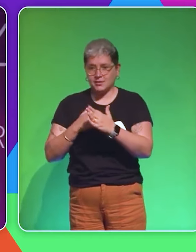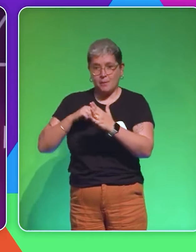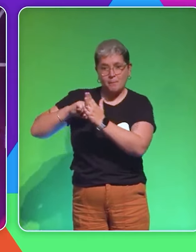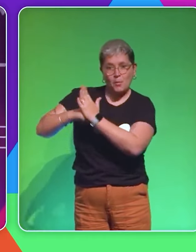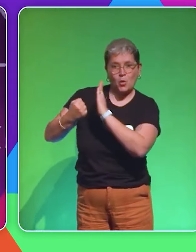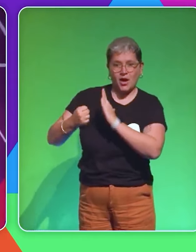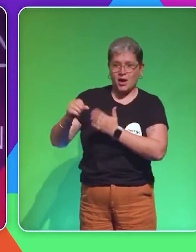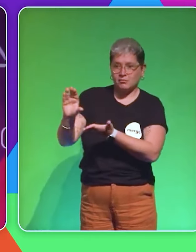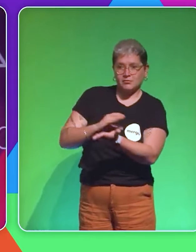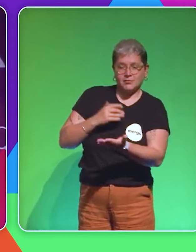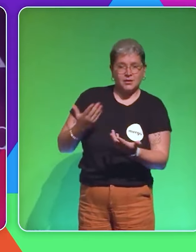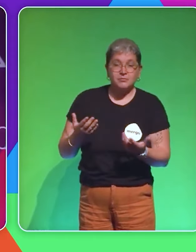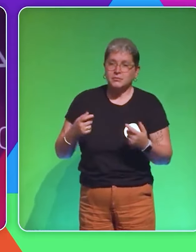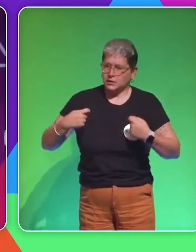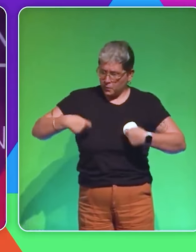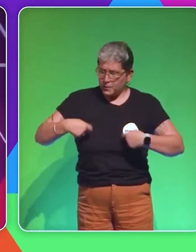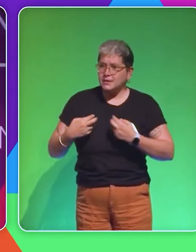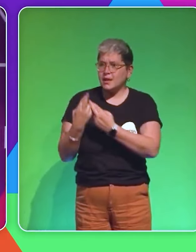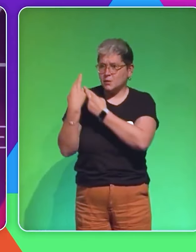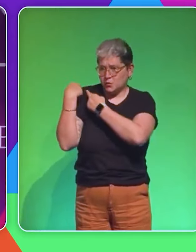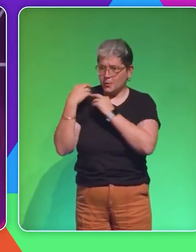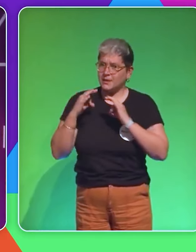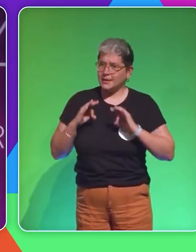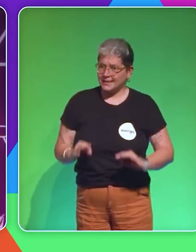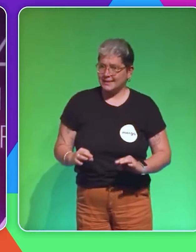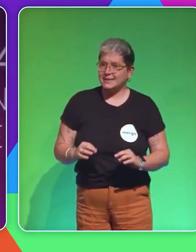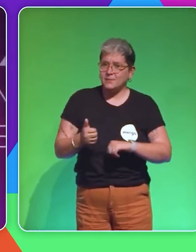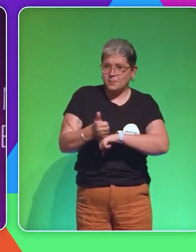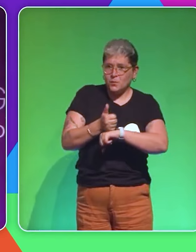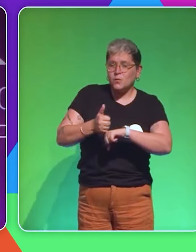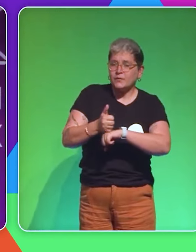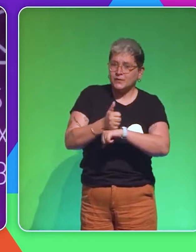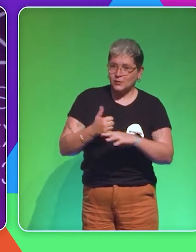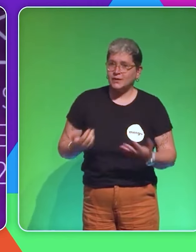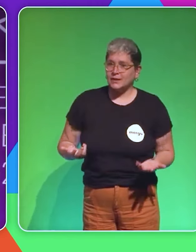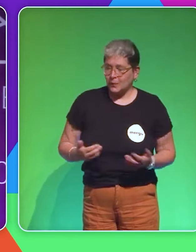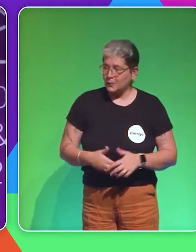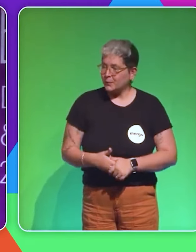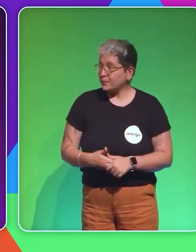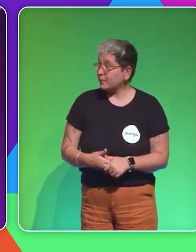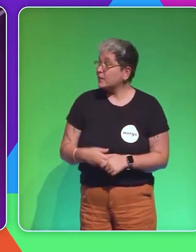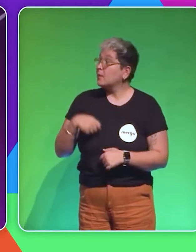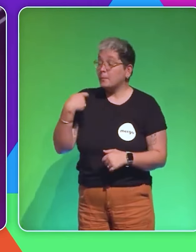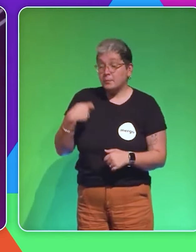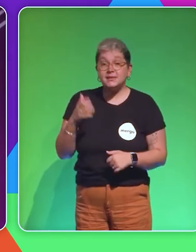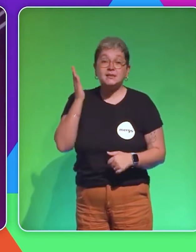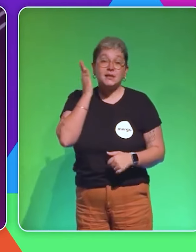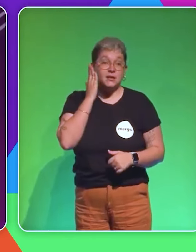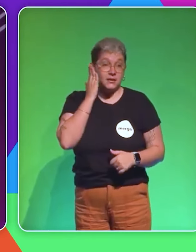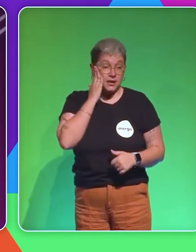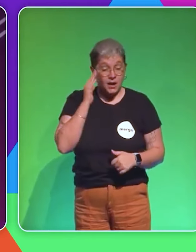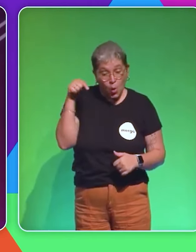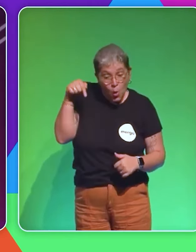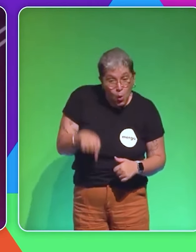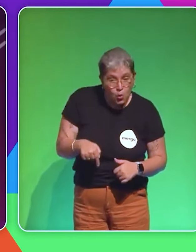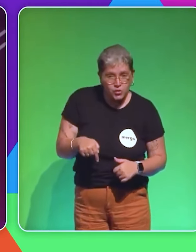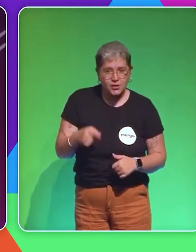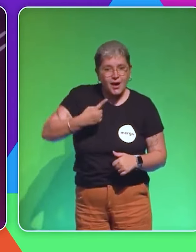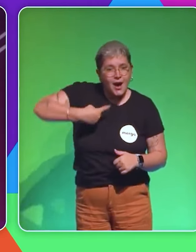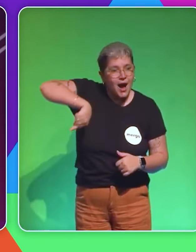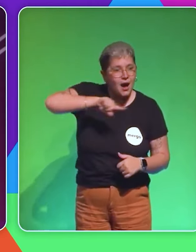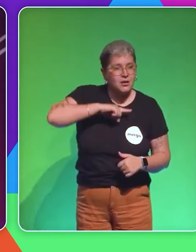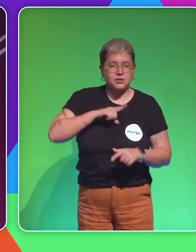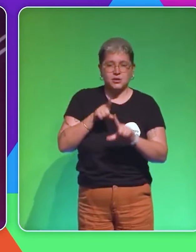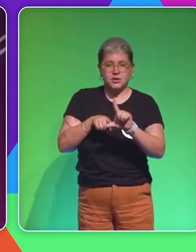responsabilidade profissional a gente tem que entender que eh é um privilégio ser influencer a gente às